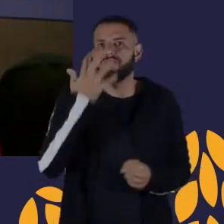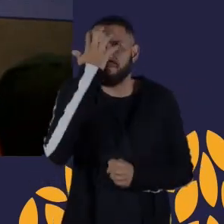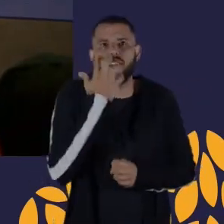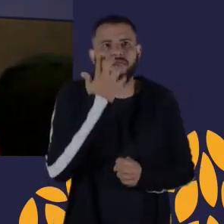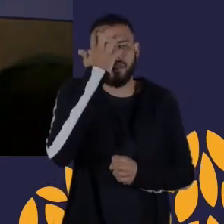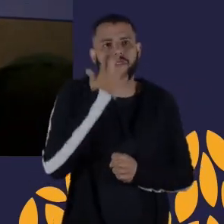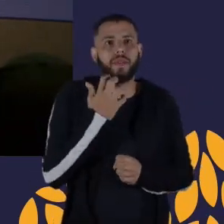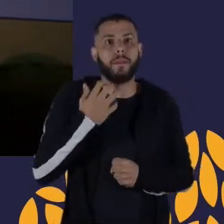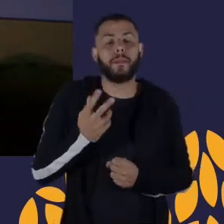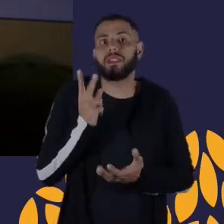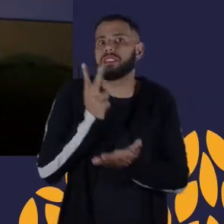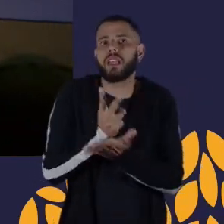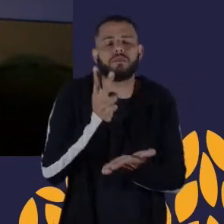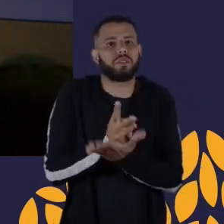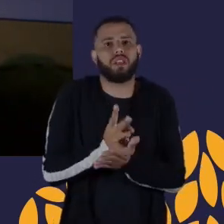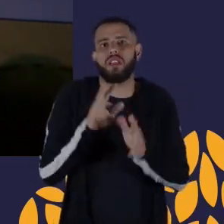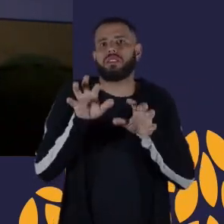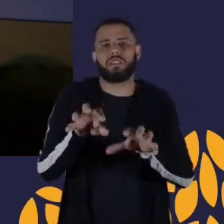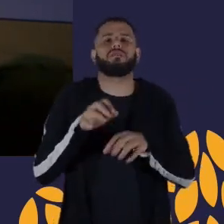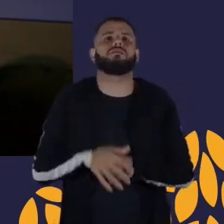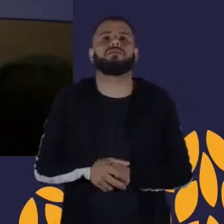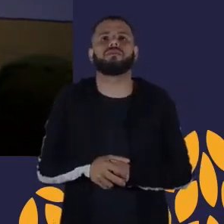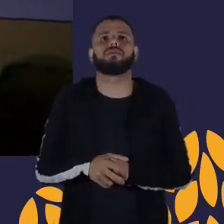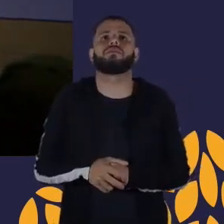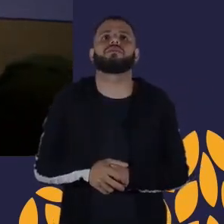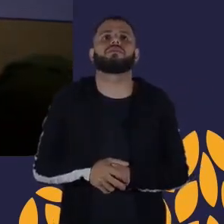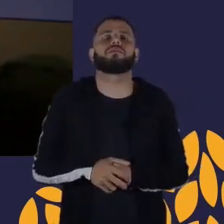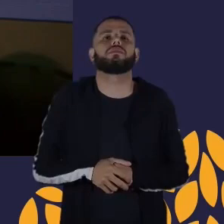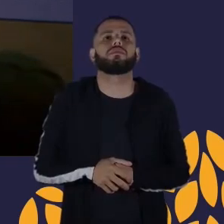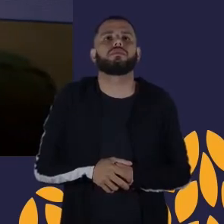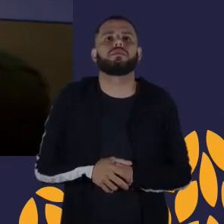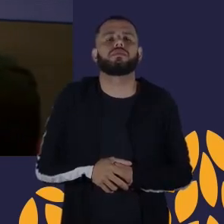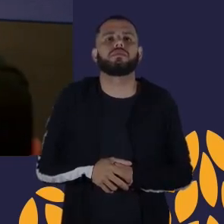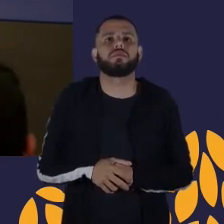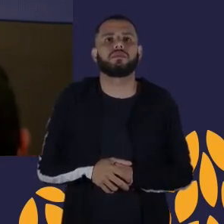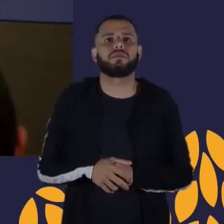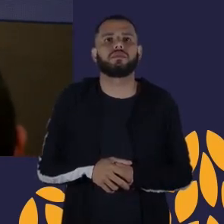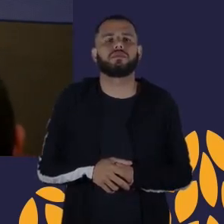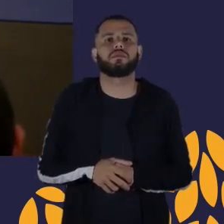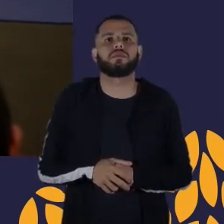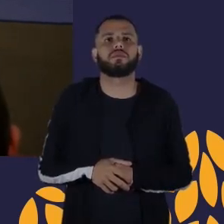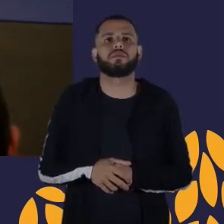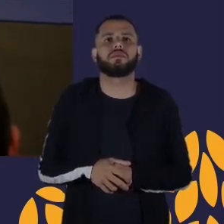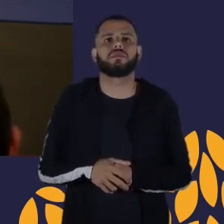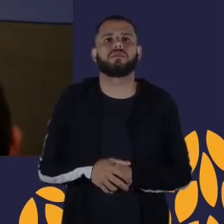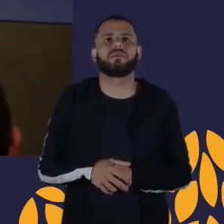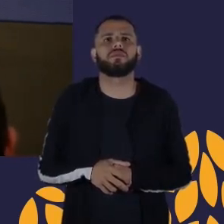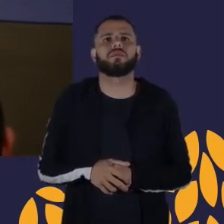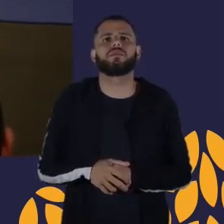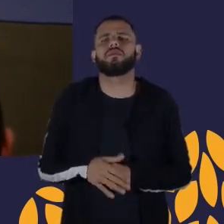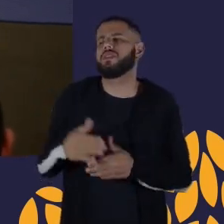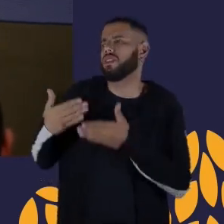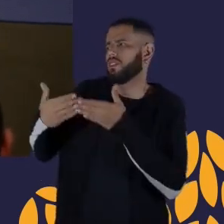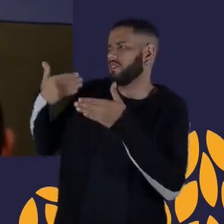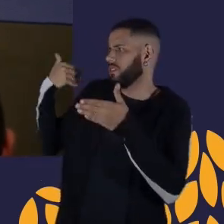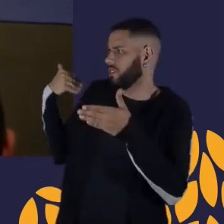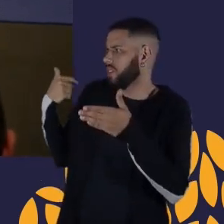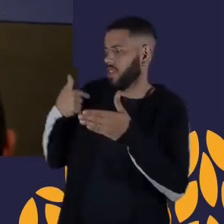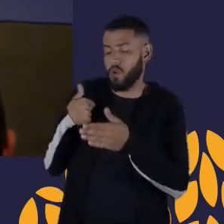A vida inteira foi assim. Vindo para tratamento da dor. 15 dias eu faço um